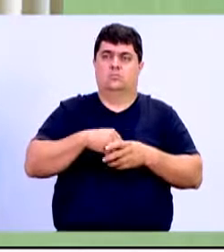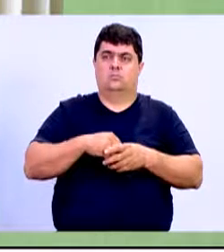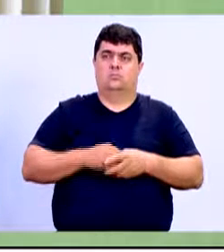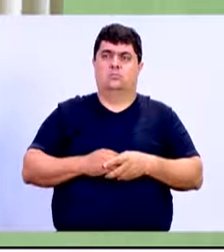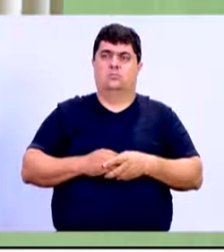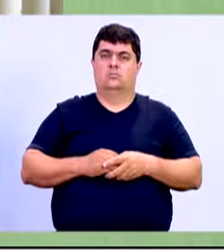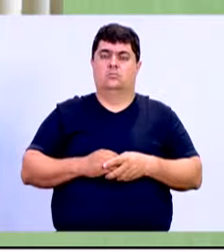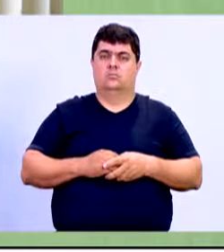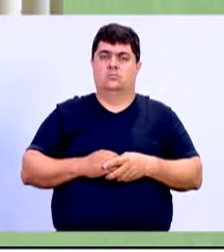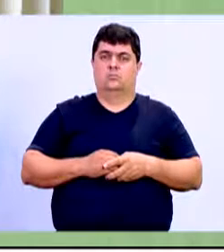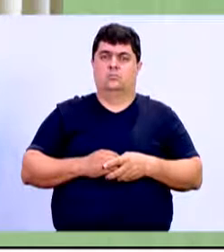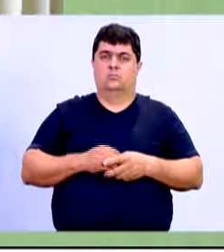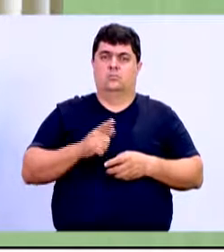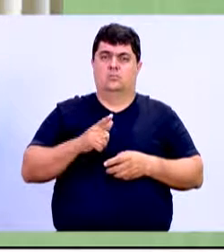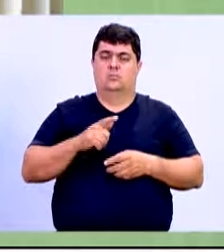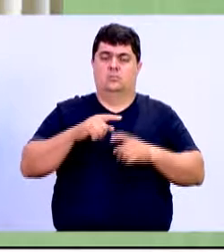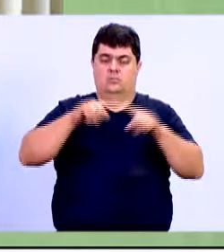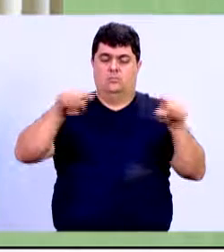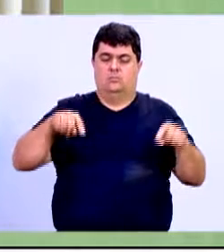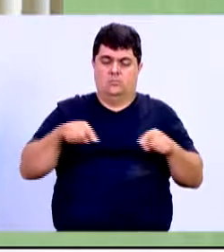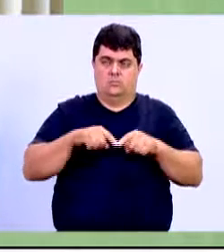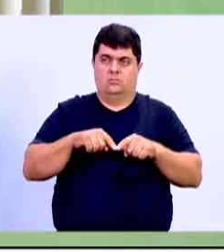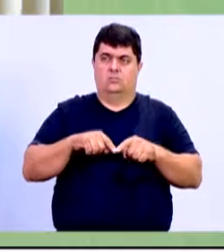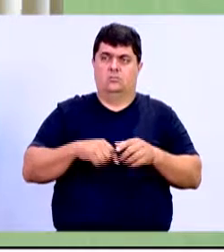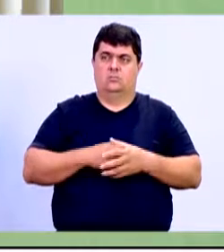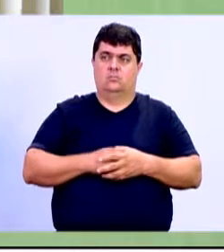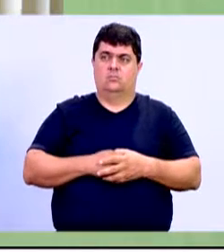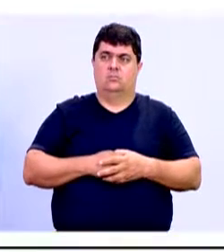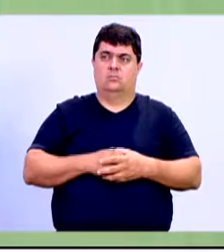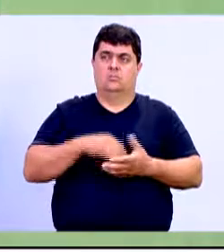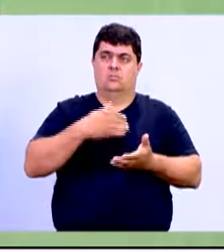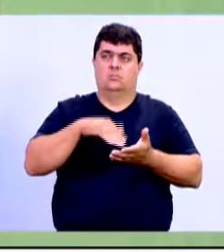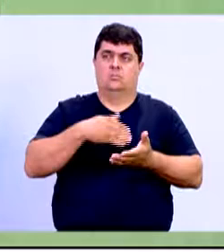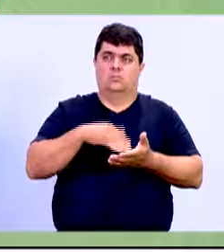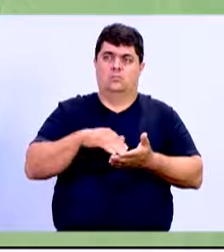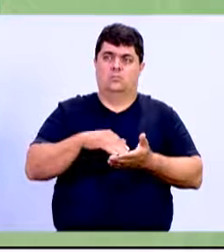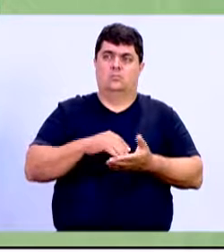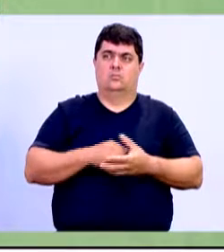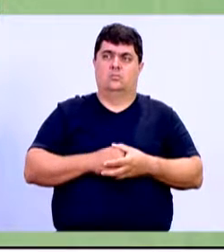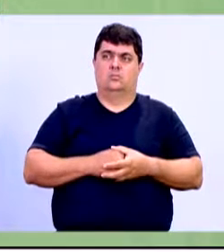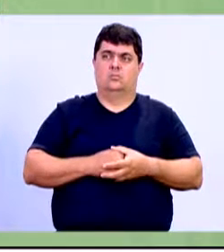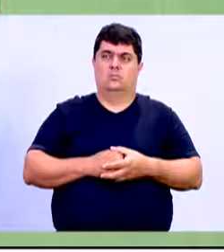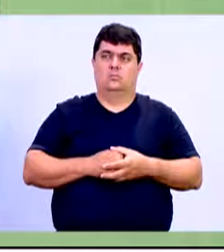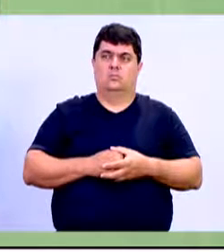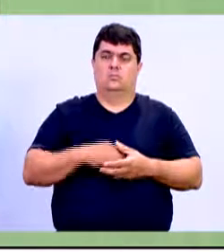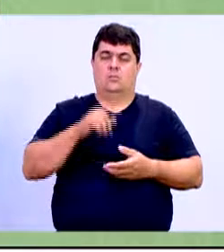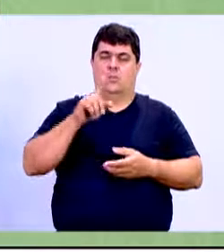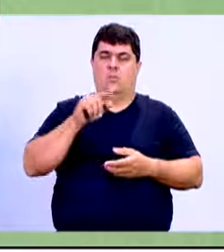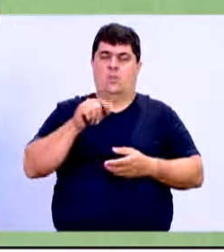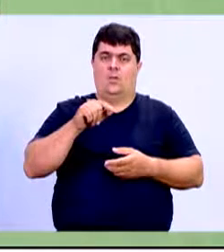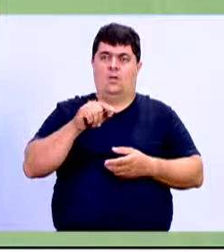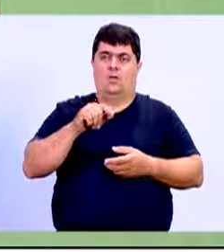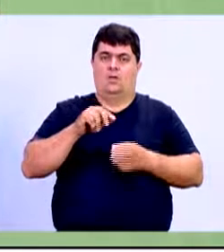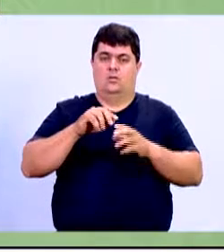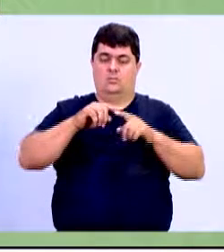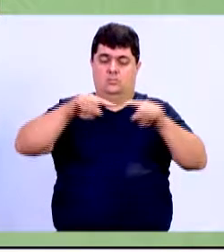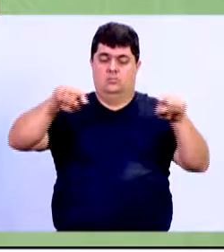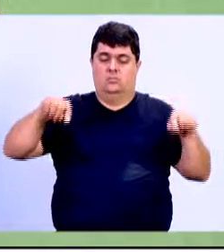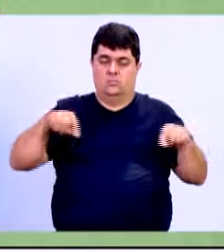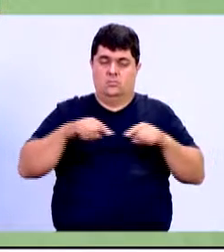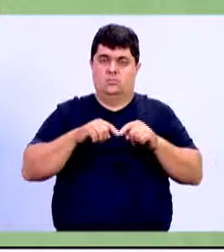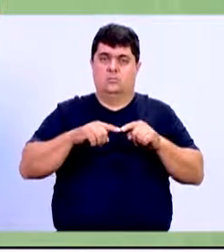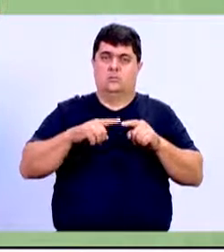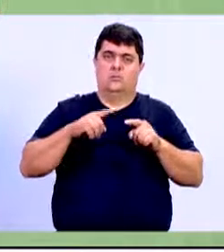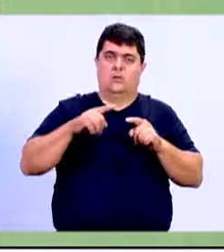aqui é o nosso gabinete do secretário. Esta aqui é uma sala de